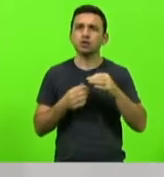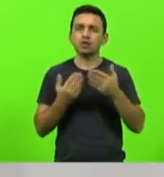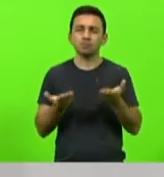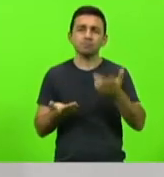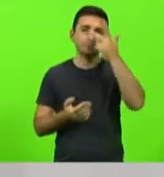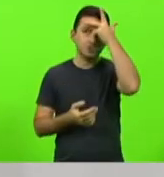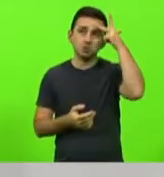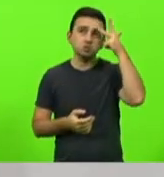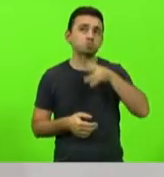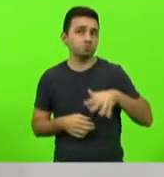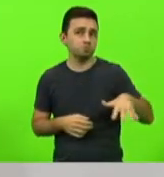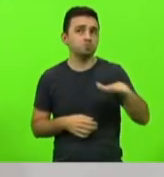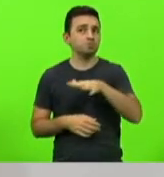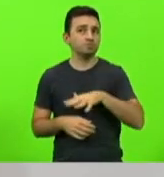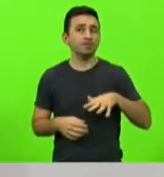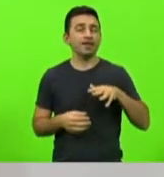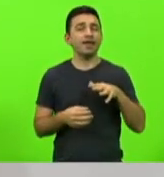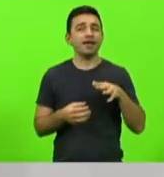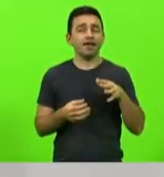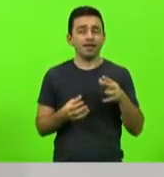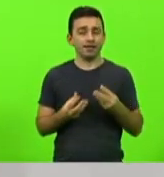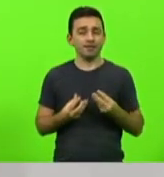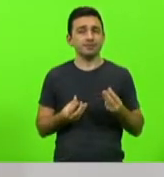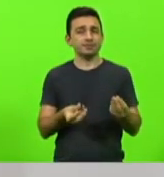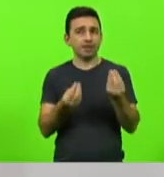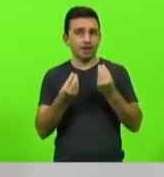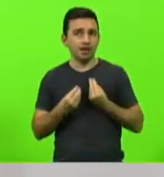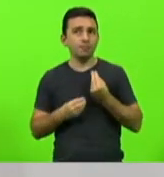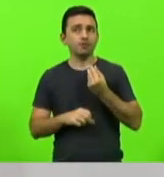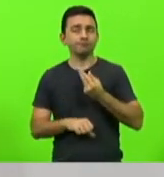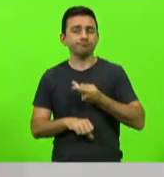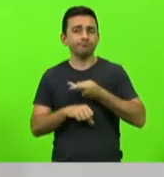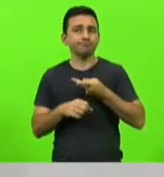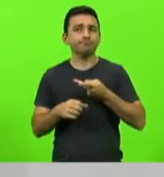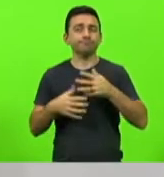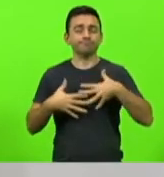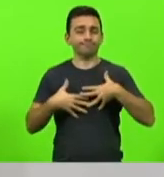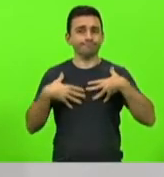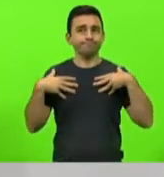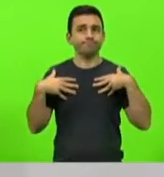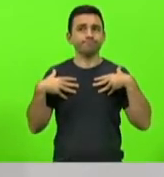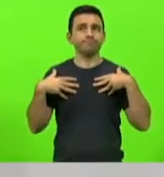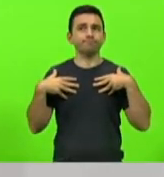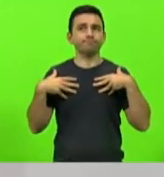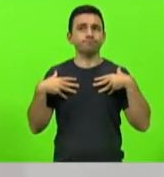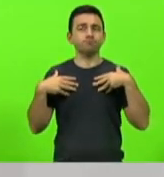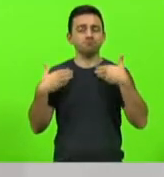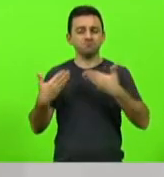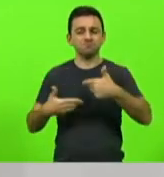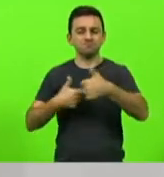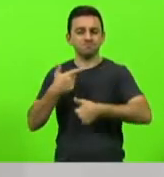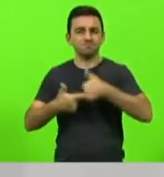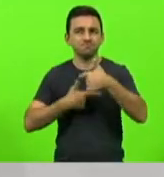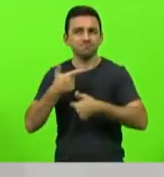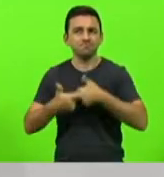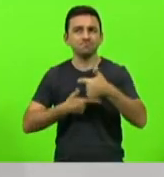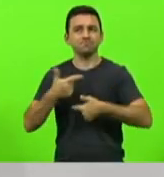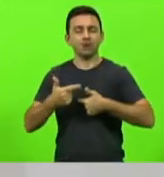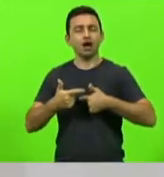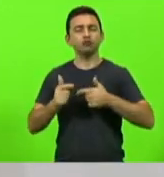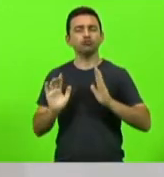que receberam a nossa homenagem, foi esse trabalho